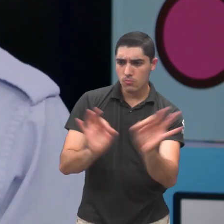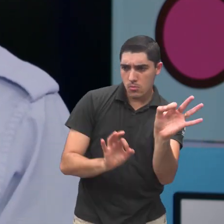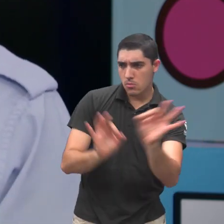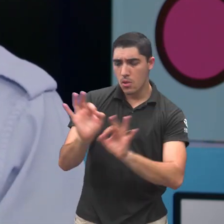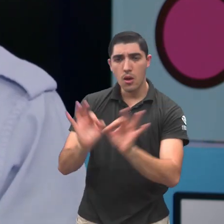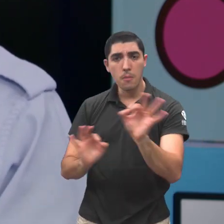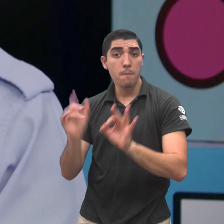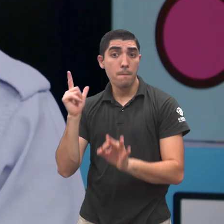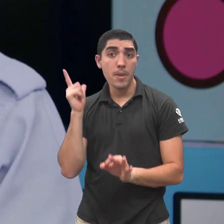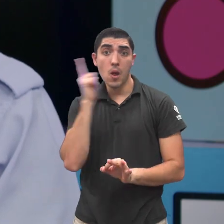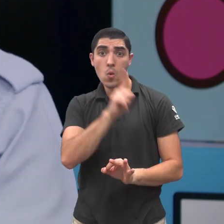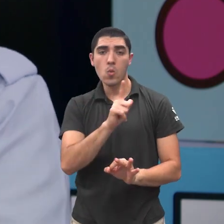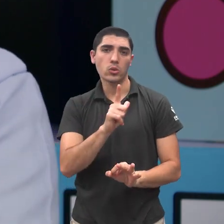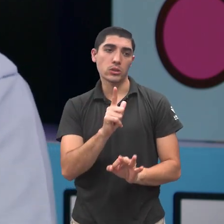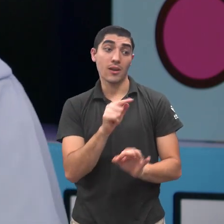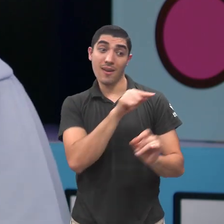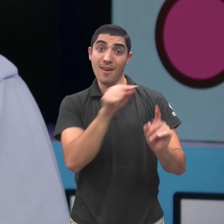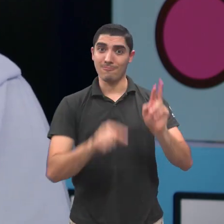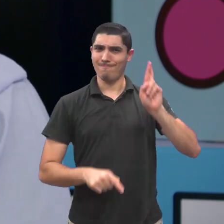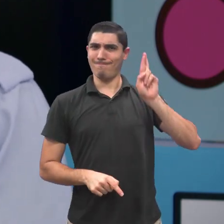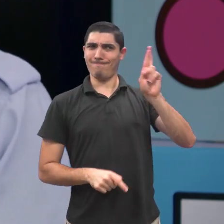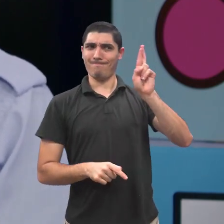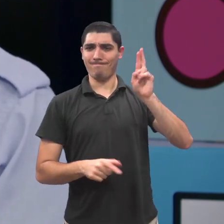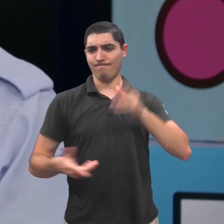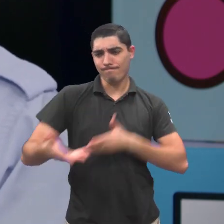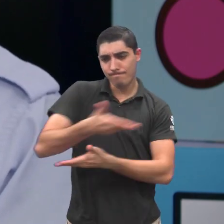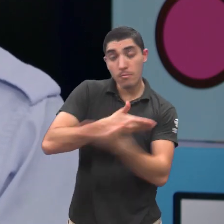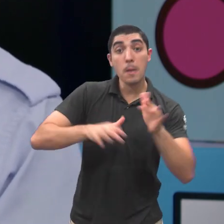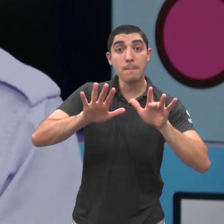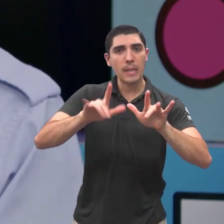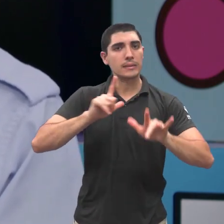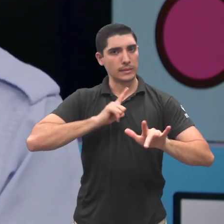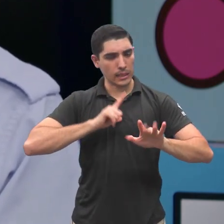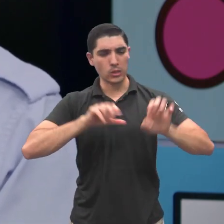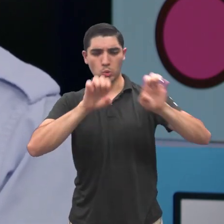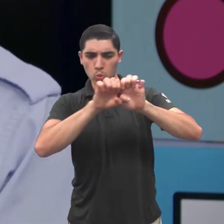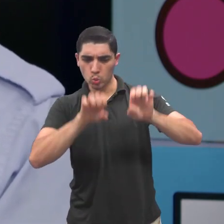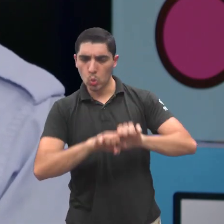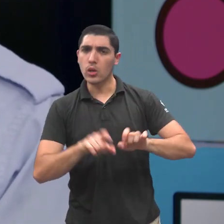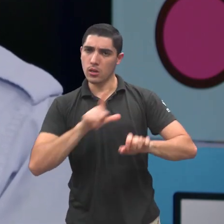necessária para que as atividades aconteçam. São os dirigentes. Excelente. Mas tudo com muita